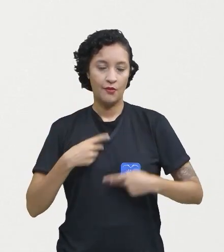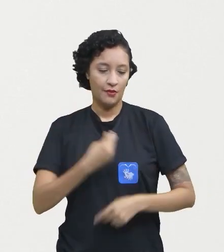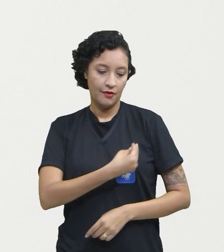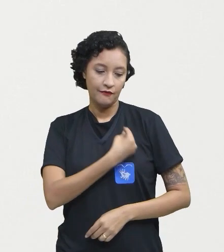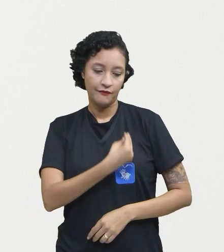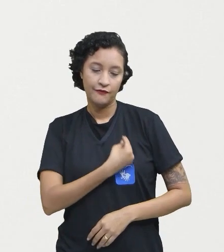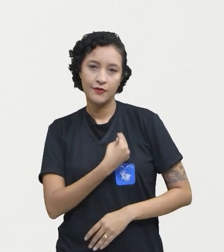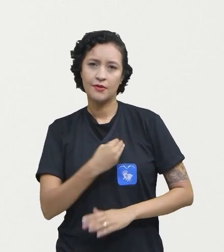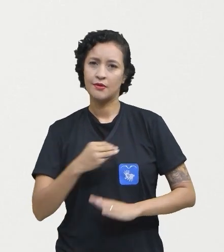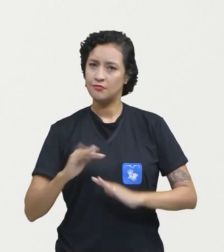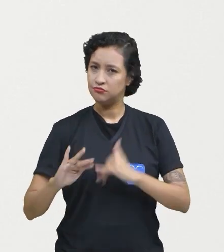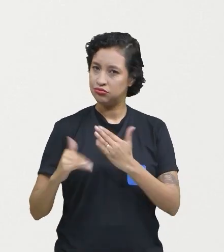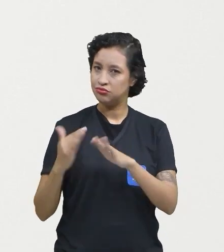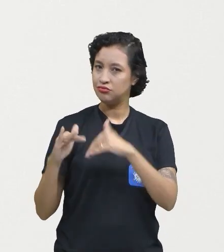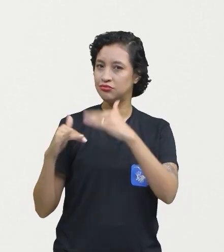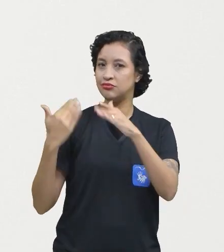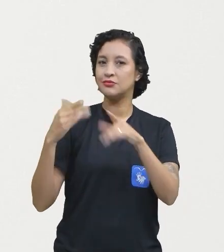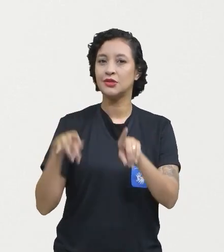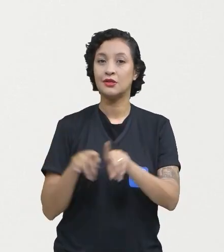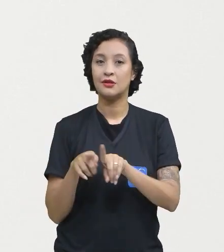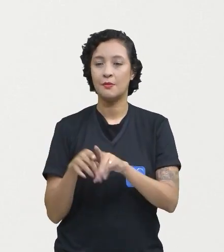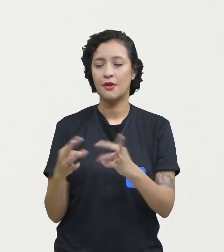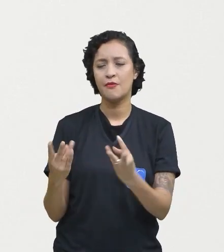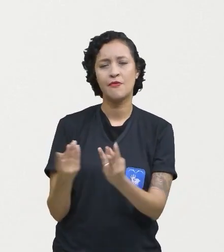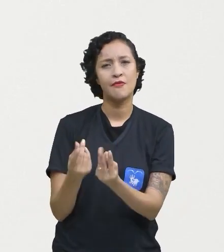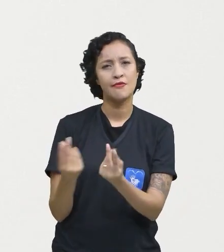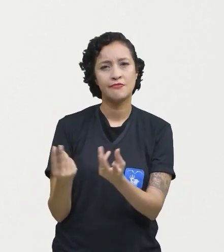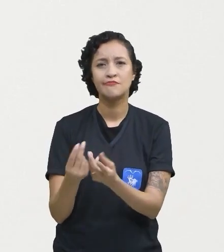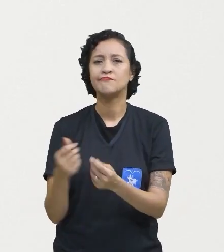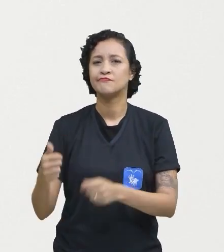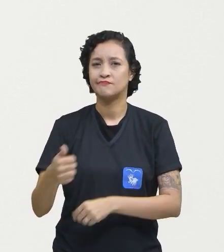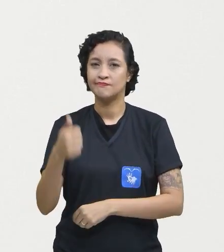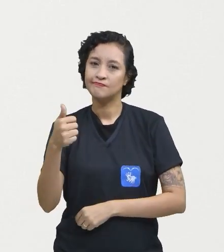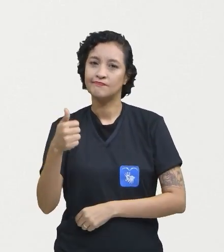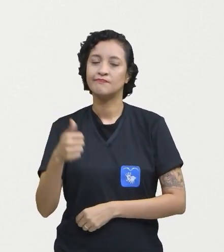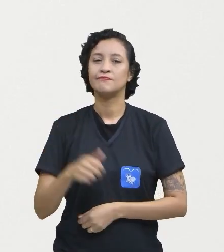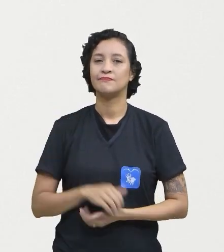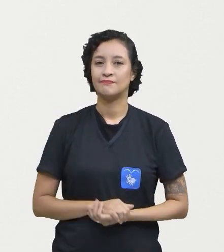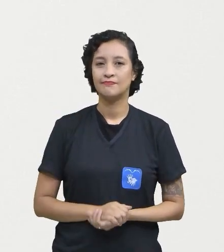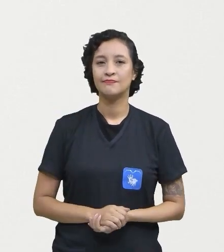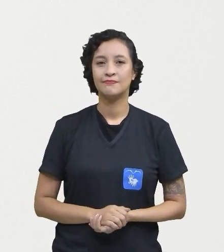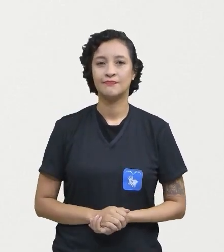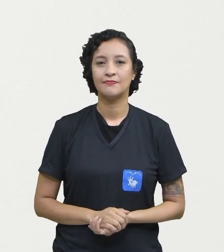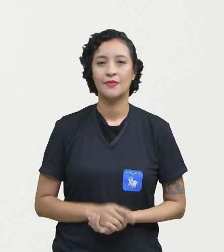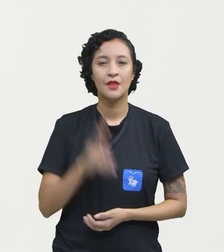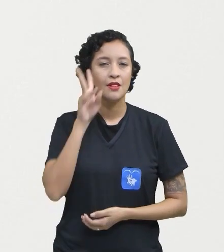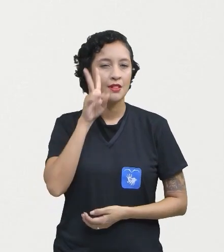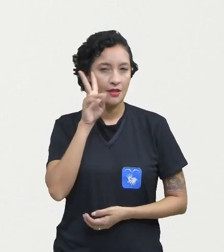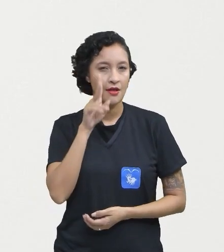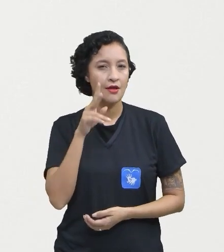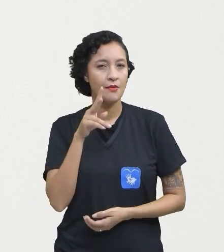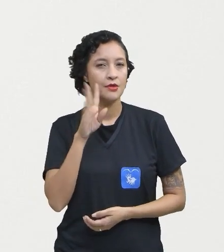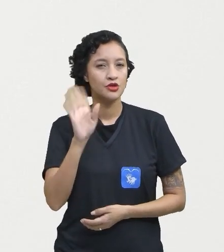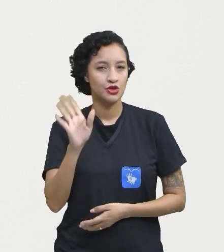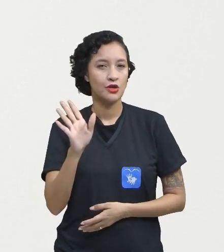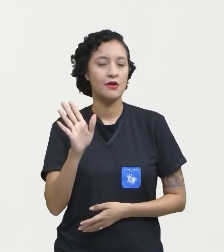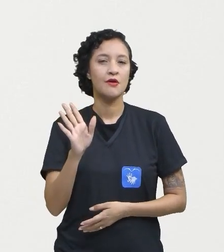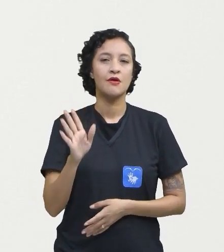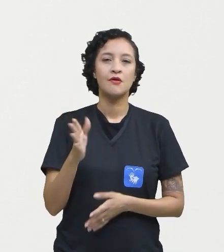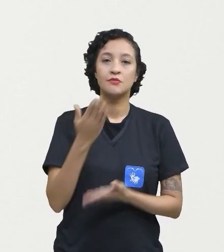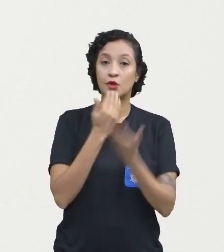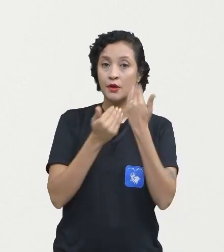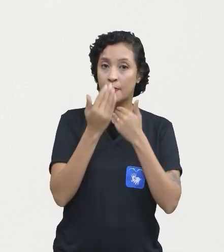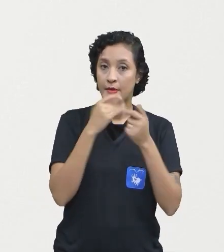o ser humano a ter uma melhor qualidade de vida. Lembra que eu falei para vocês que é necessário os